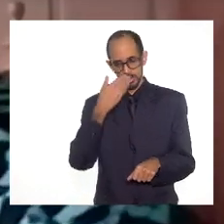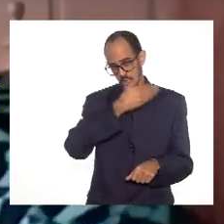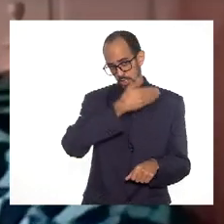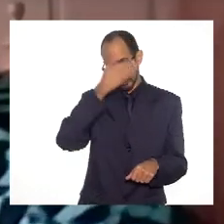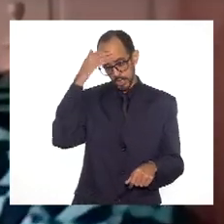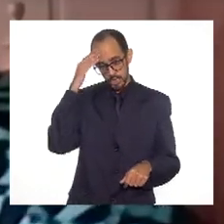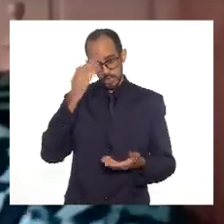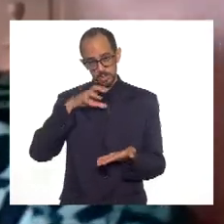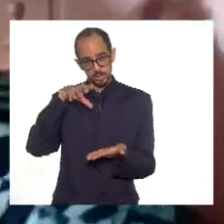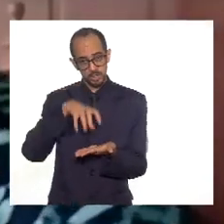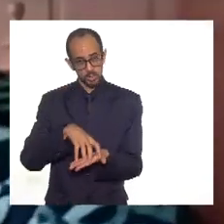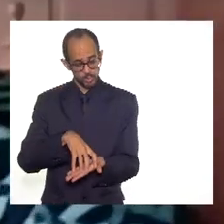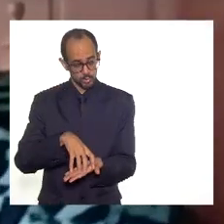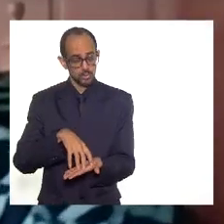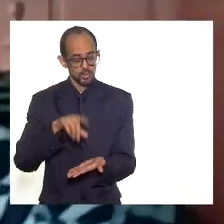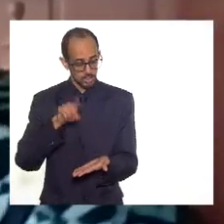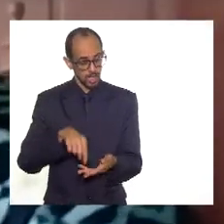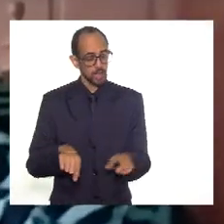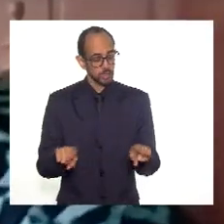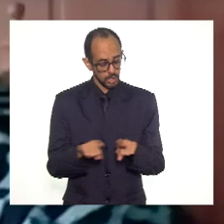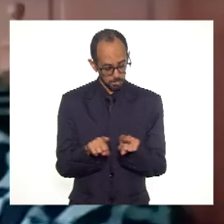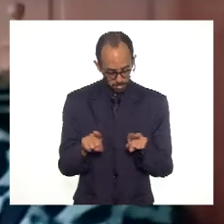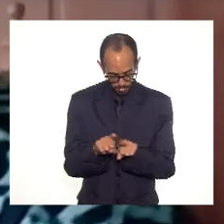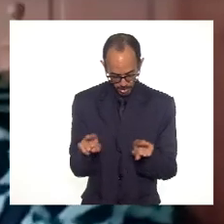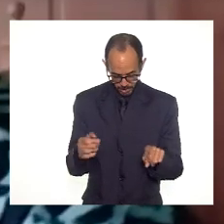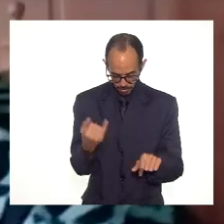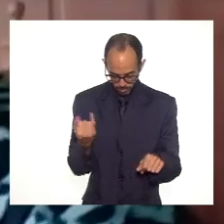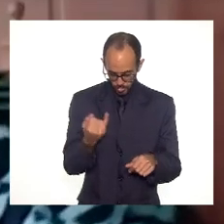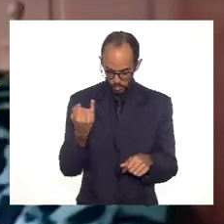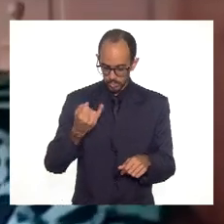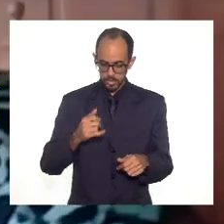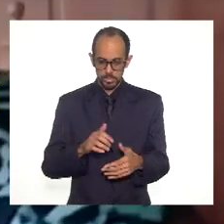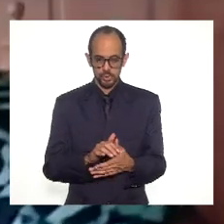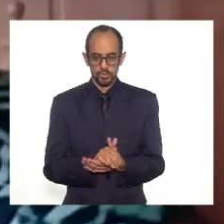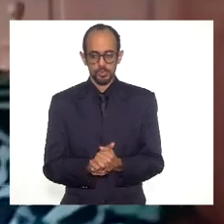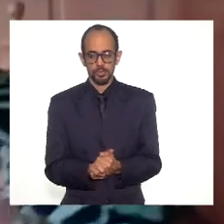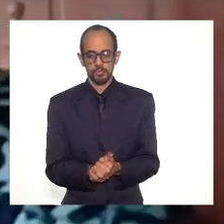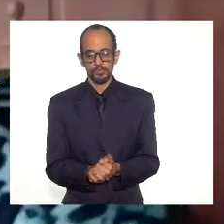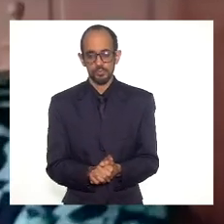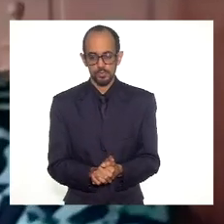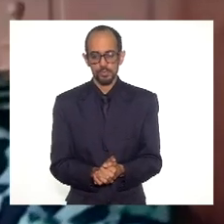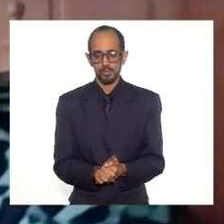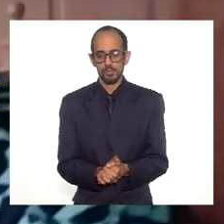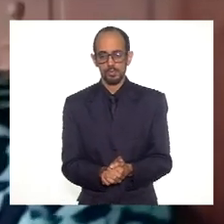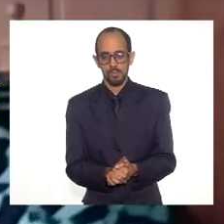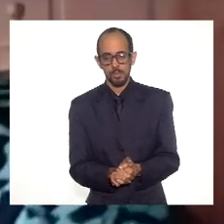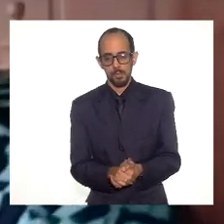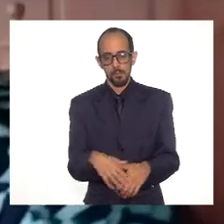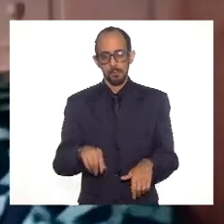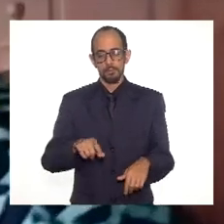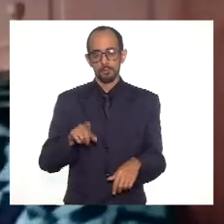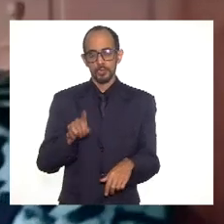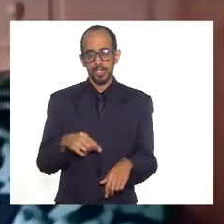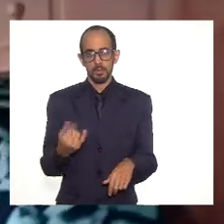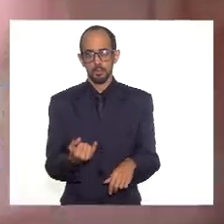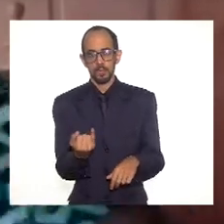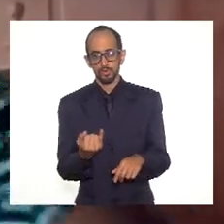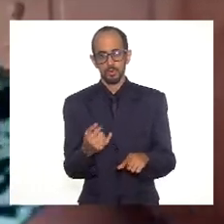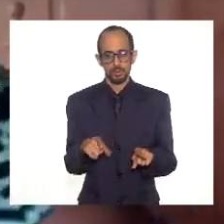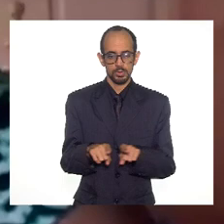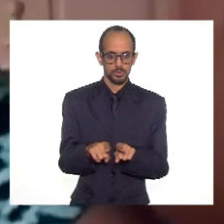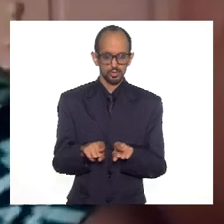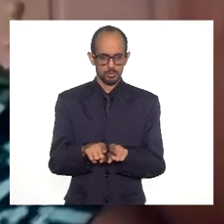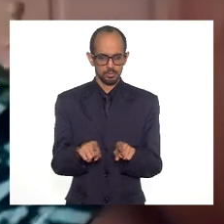como essa, que são tão importantes quanto, né, e fundamentais, sejam alvo